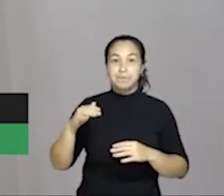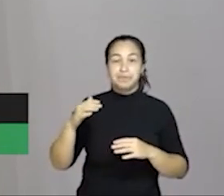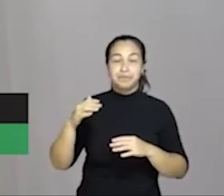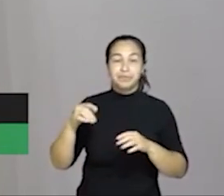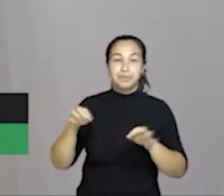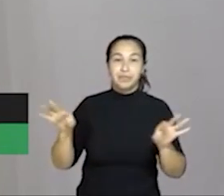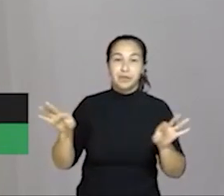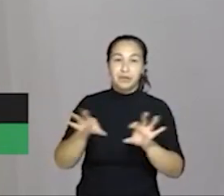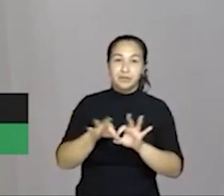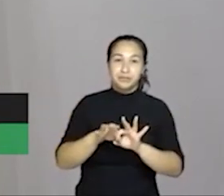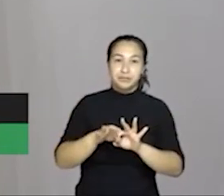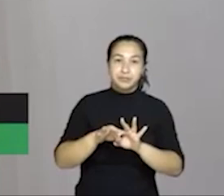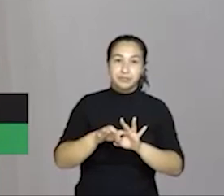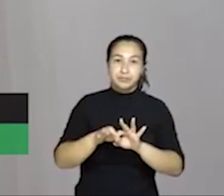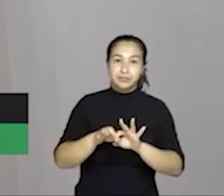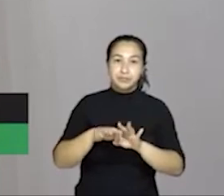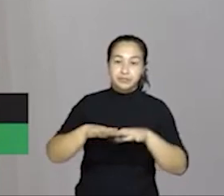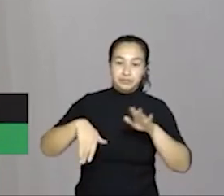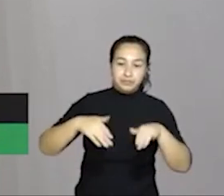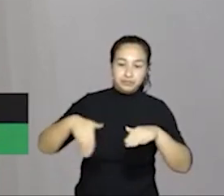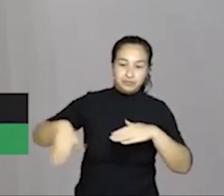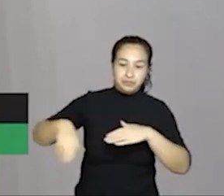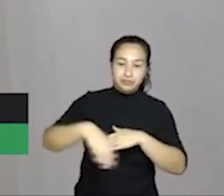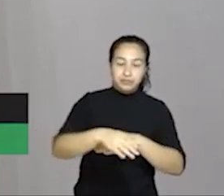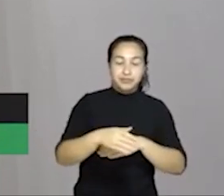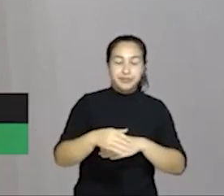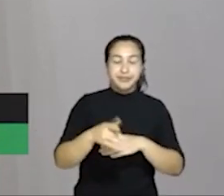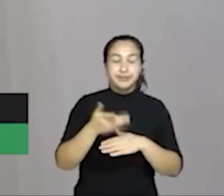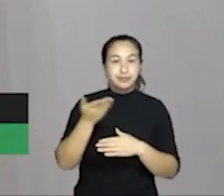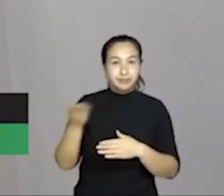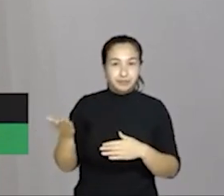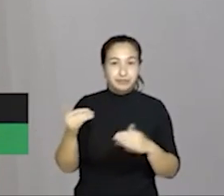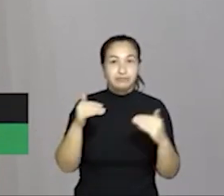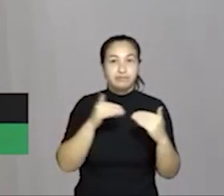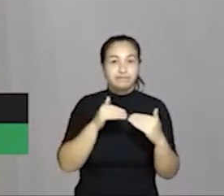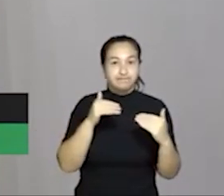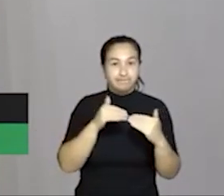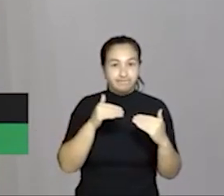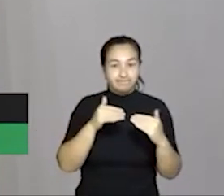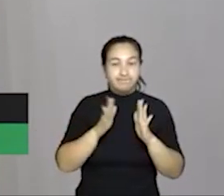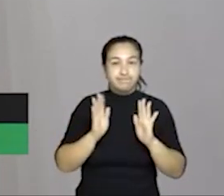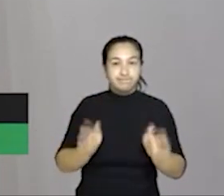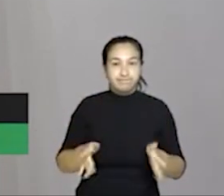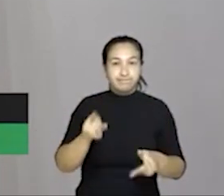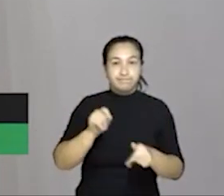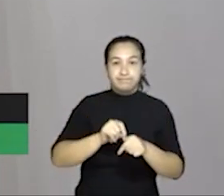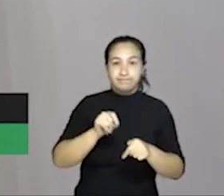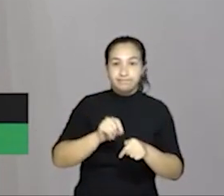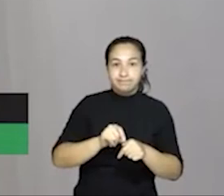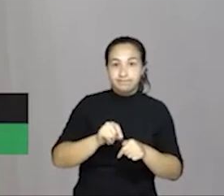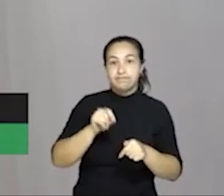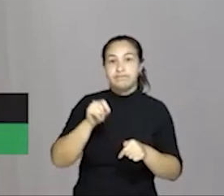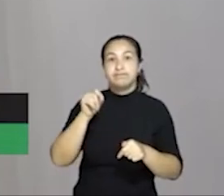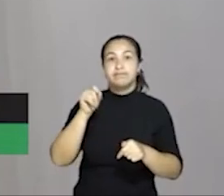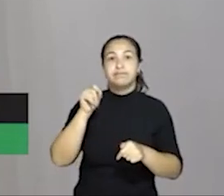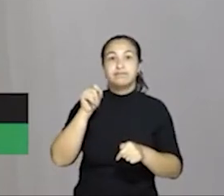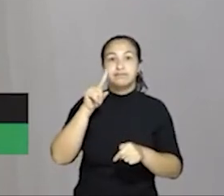percebemos o sinal é positivo de que já estão sendo feitos os levantamentos